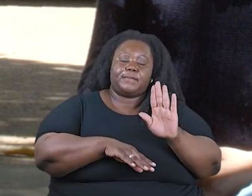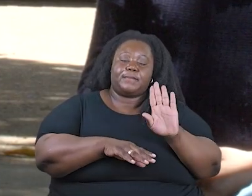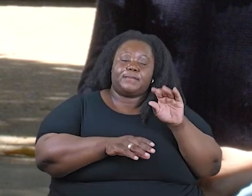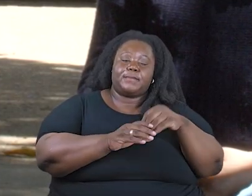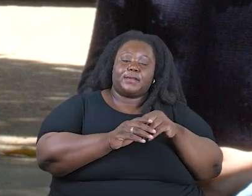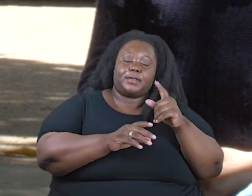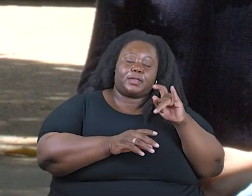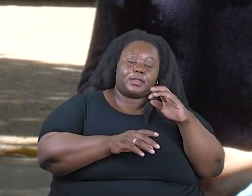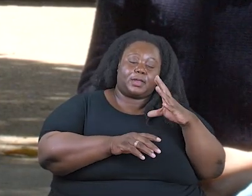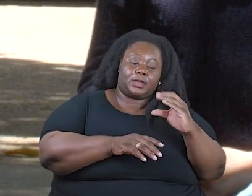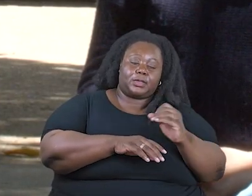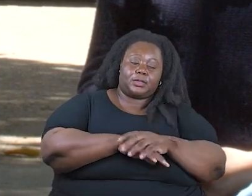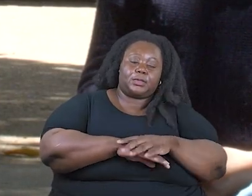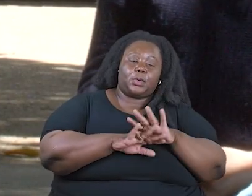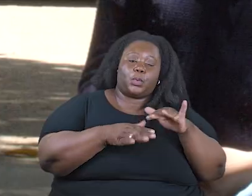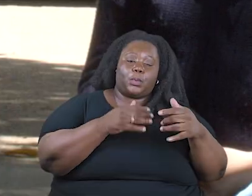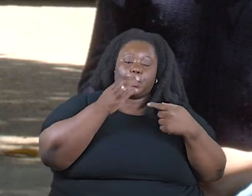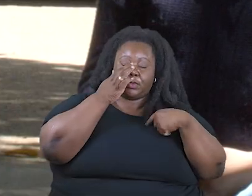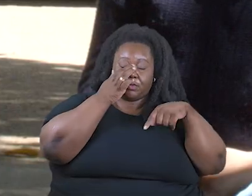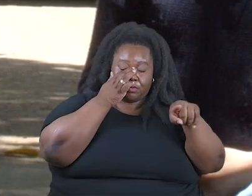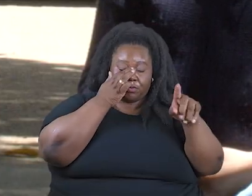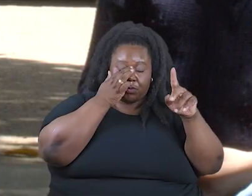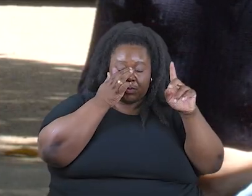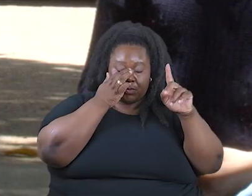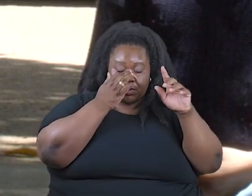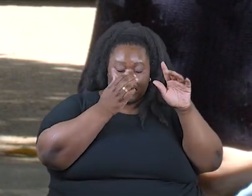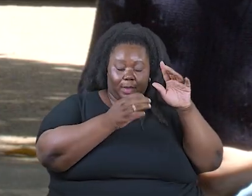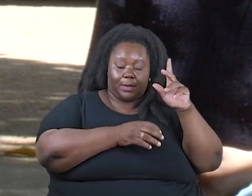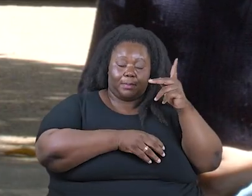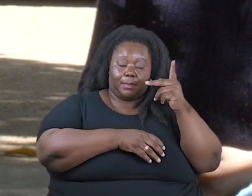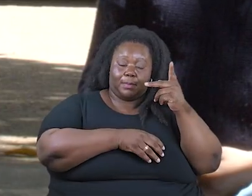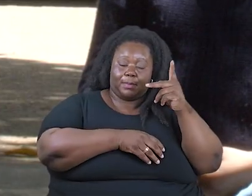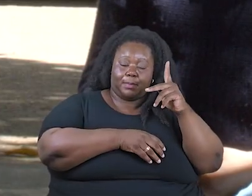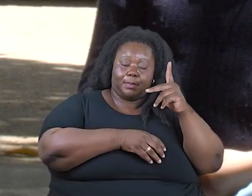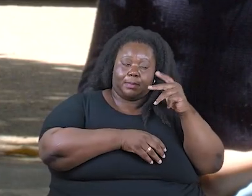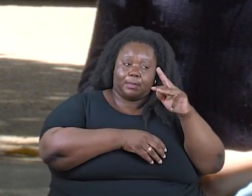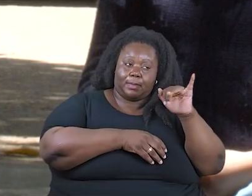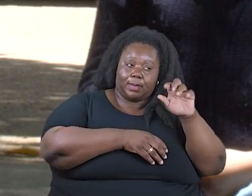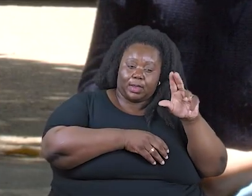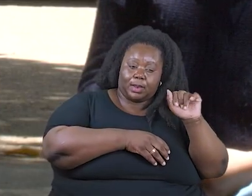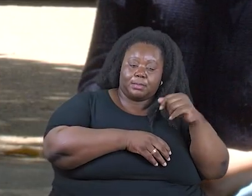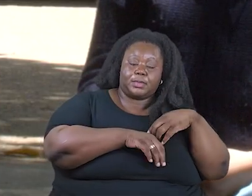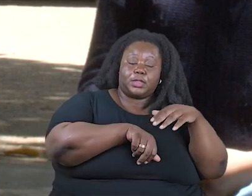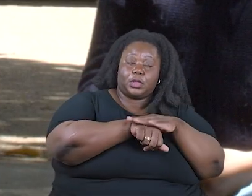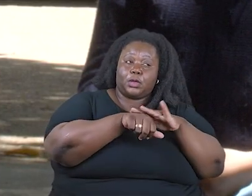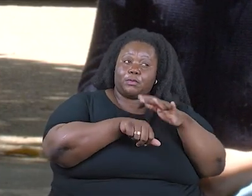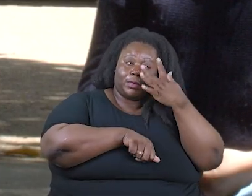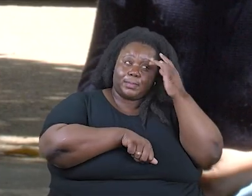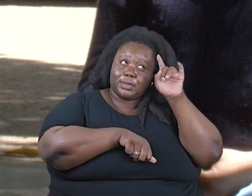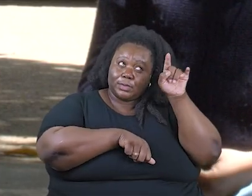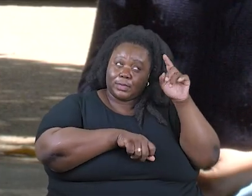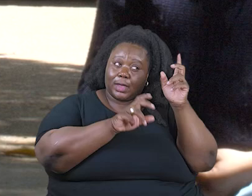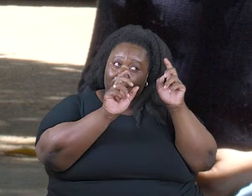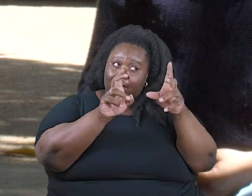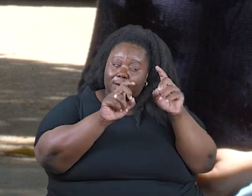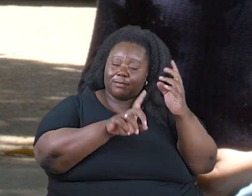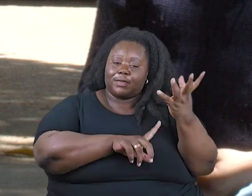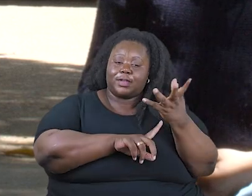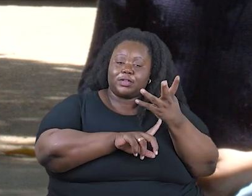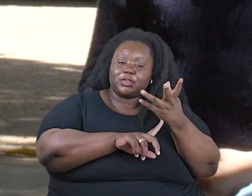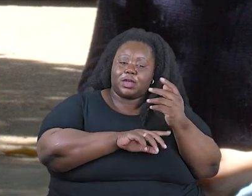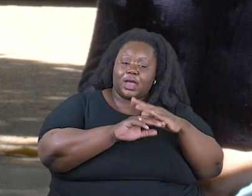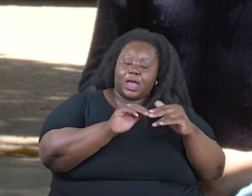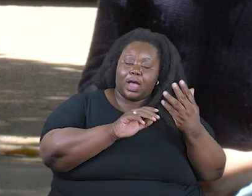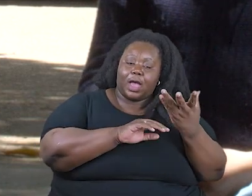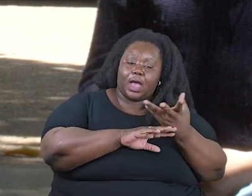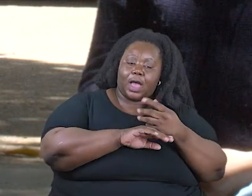mais dentro da lógica. Quando eu fui em João Pessoa, eu conversei com o dono de uma galeria que vende artesanato